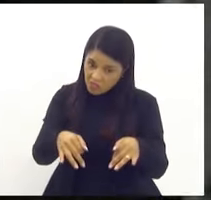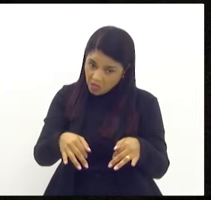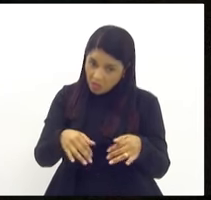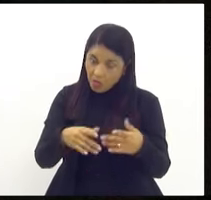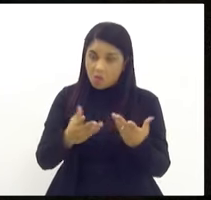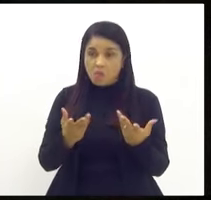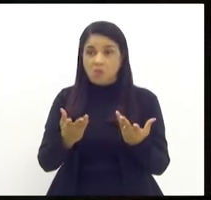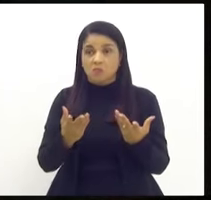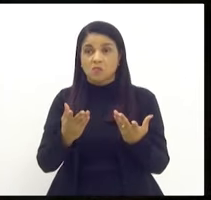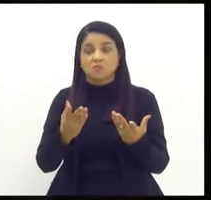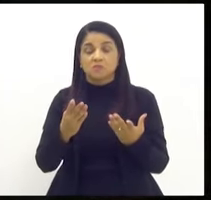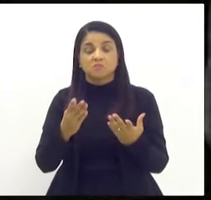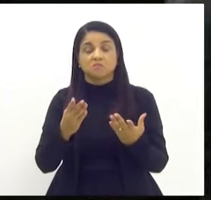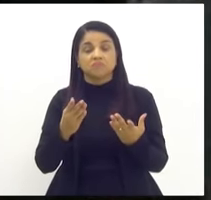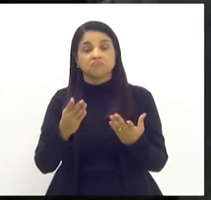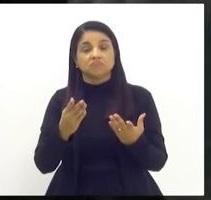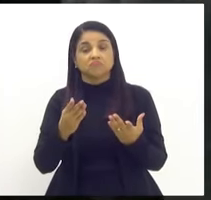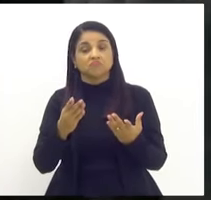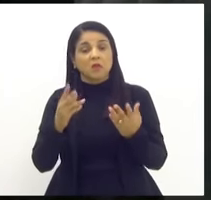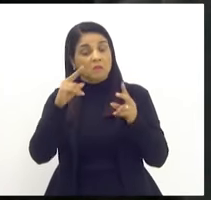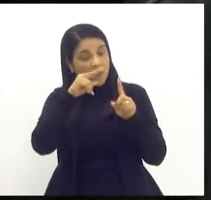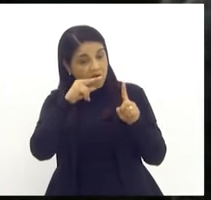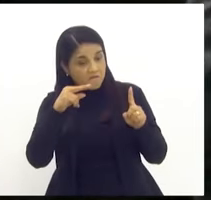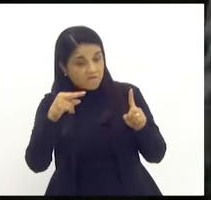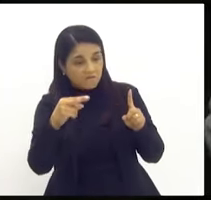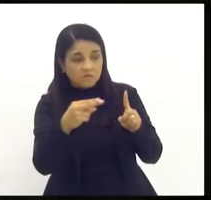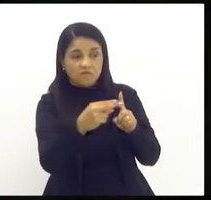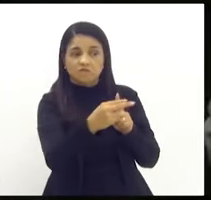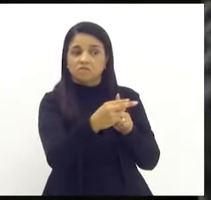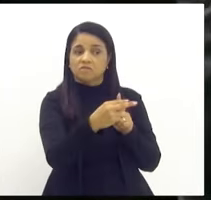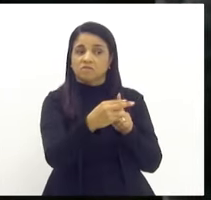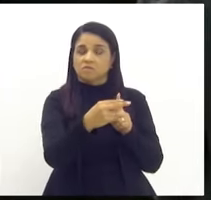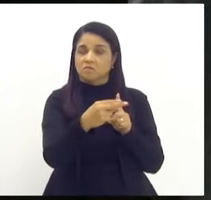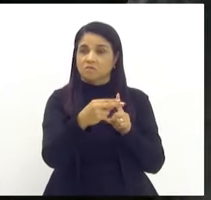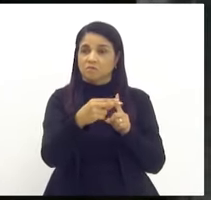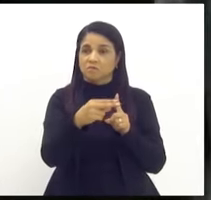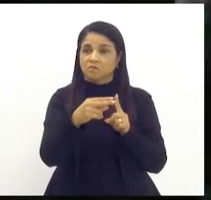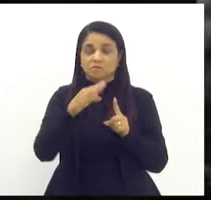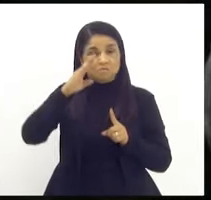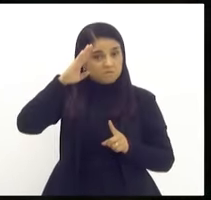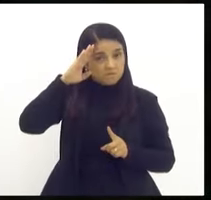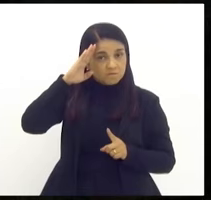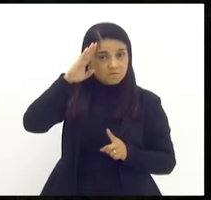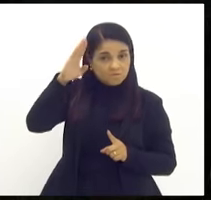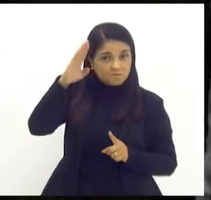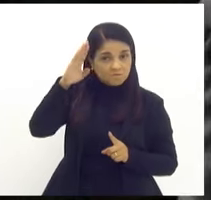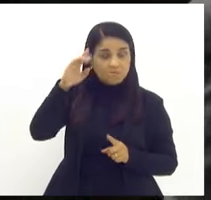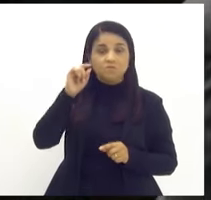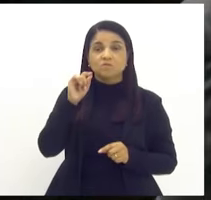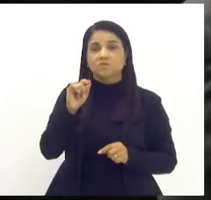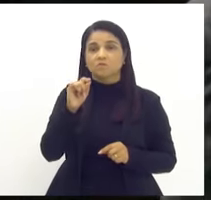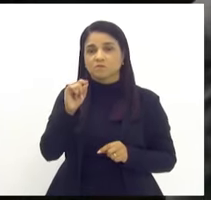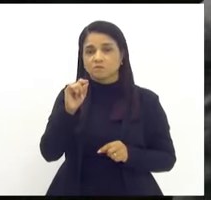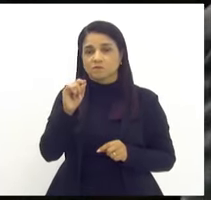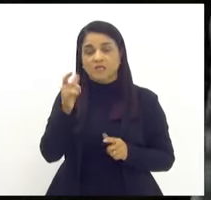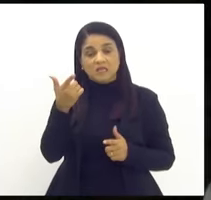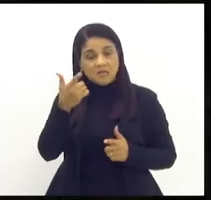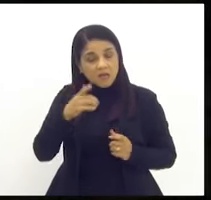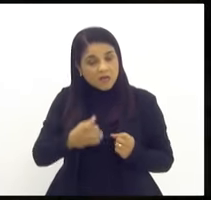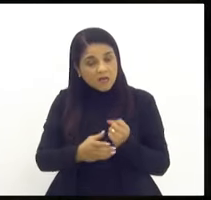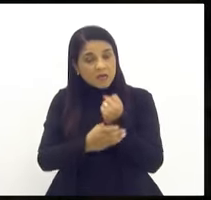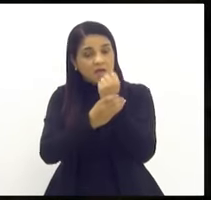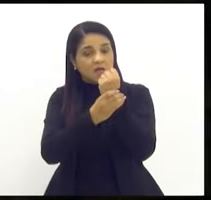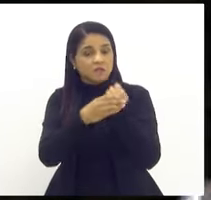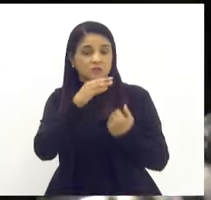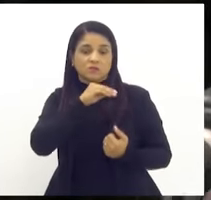deputado André Correia que a gente tem uma visão que a primeira o primeiro ponto que a gente deve estabelecer é garantir pagamento